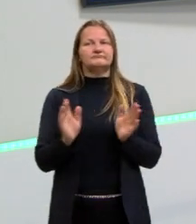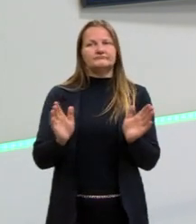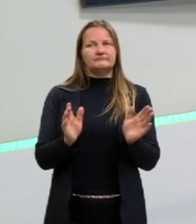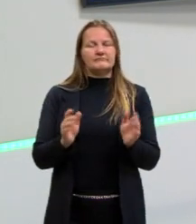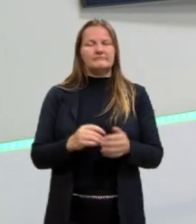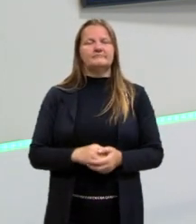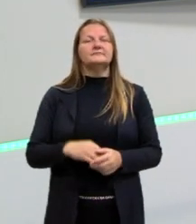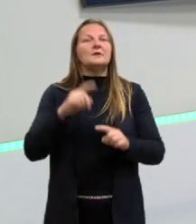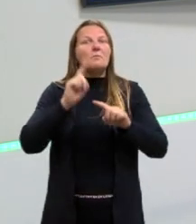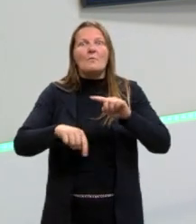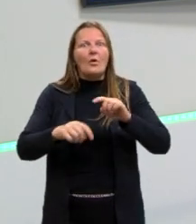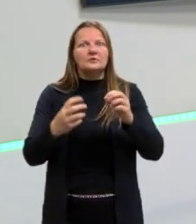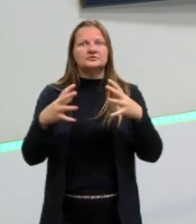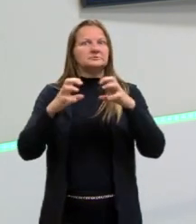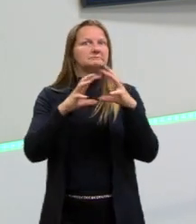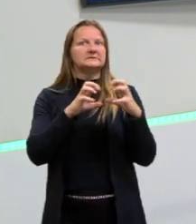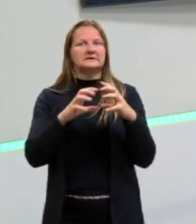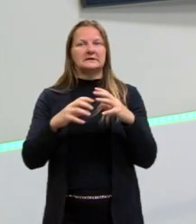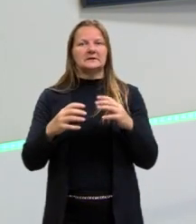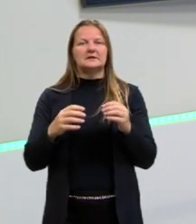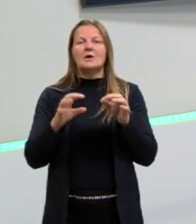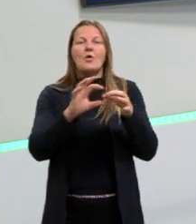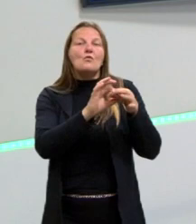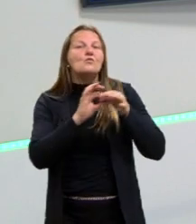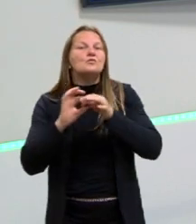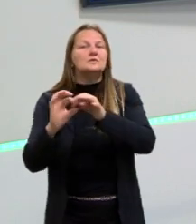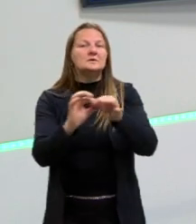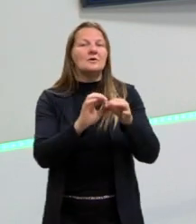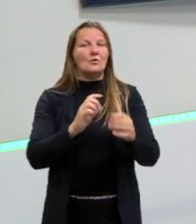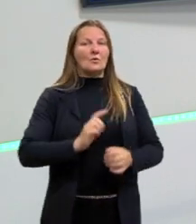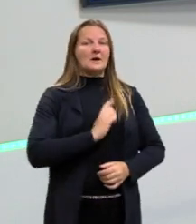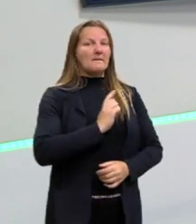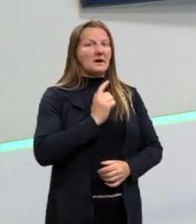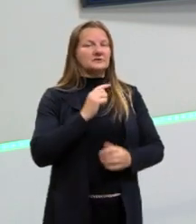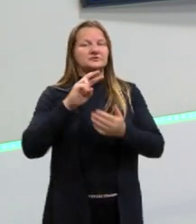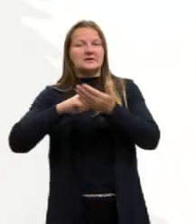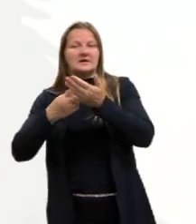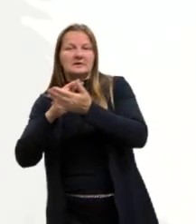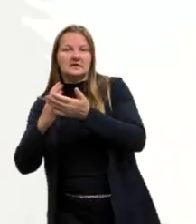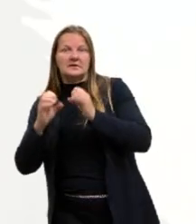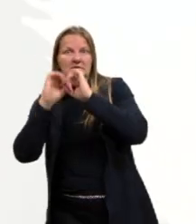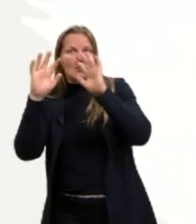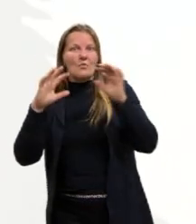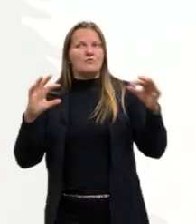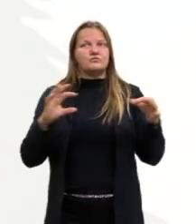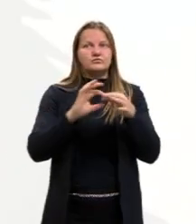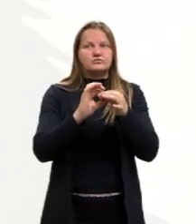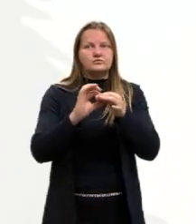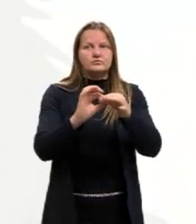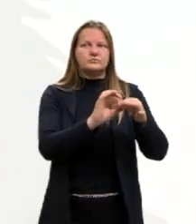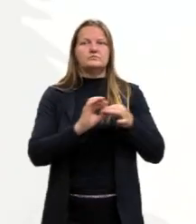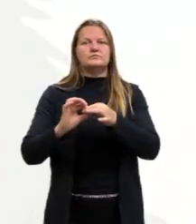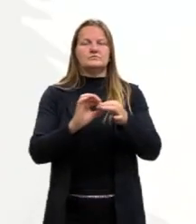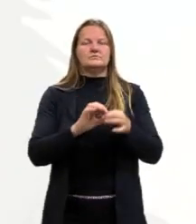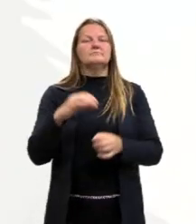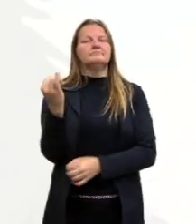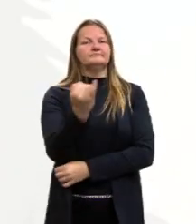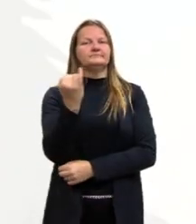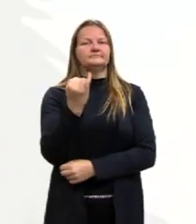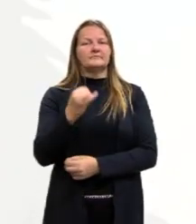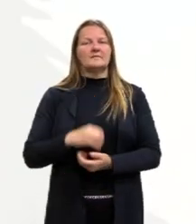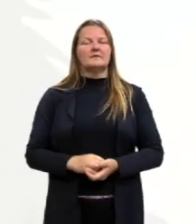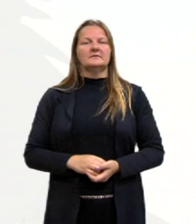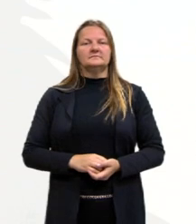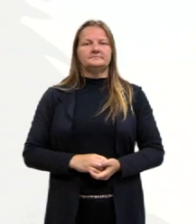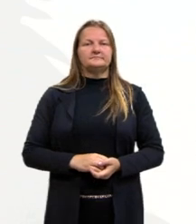deveria ter uma briga, e sim uma união entre as duas coisas. Porque quando a gente fala em gramática e a gente fala